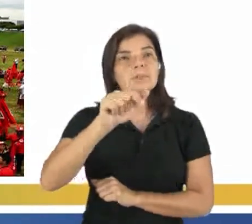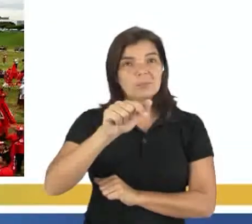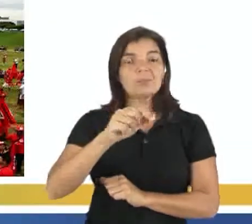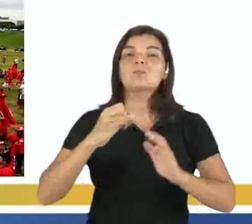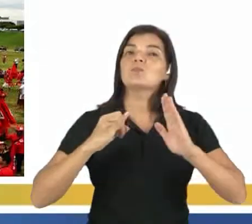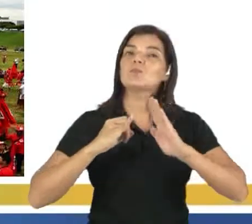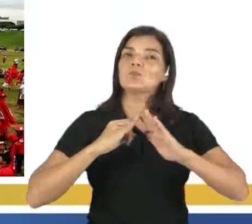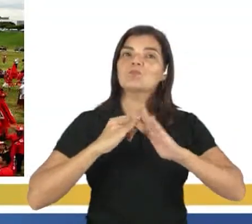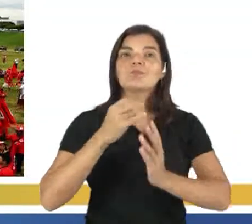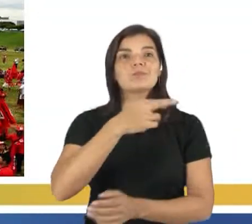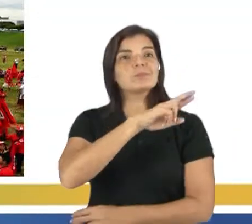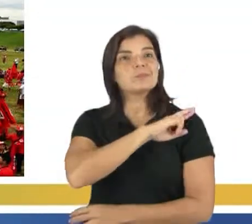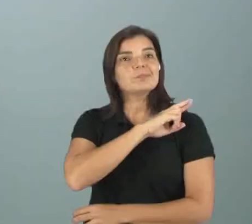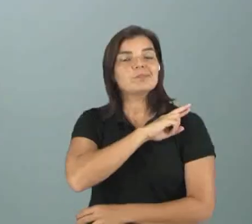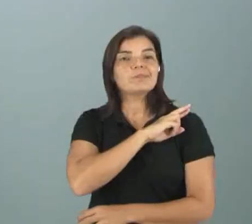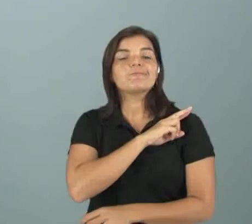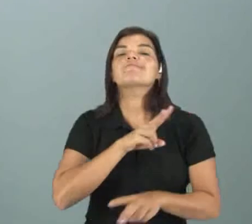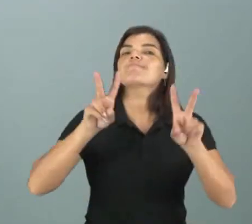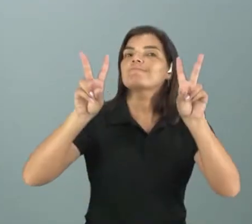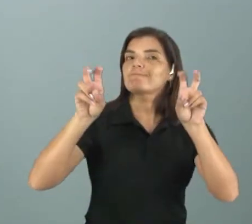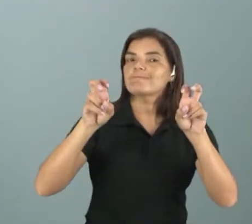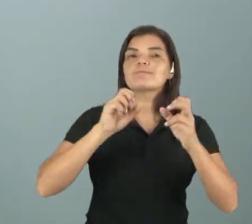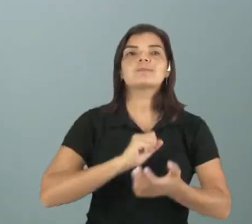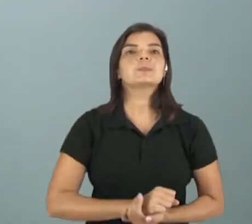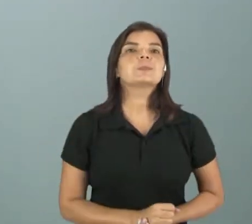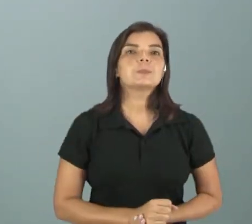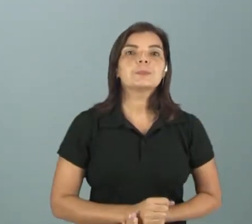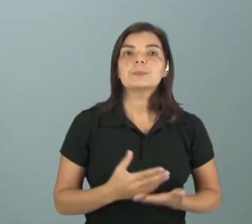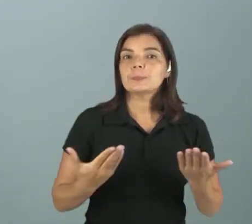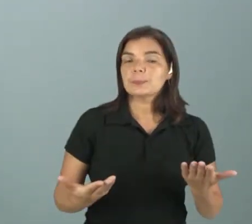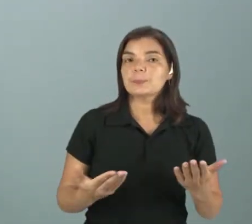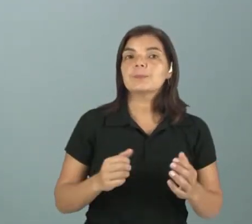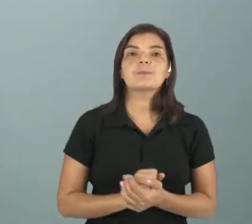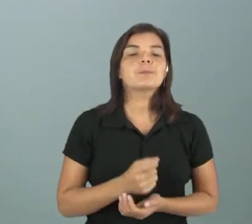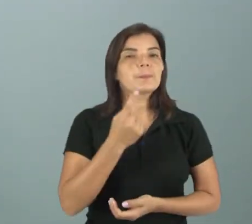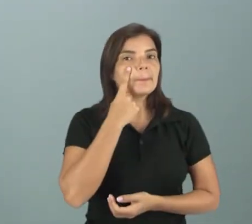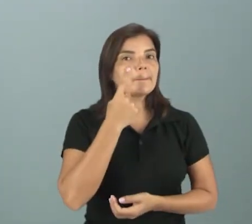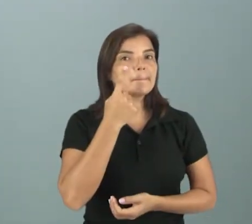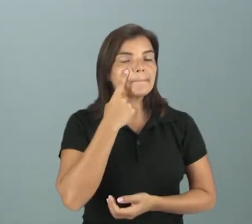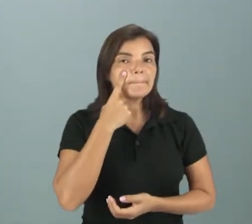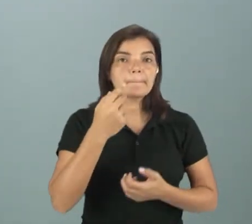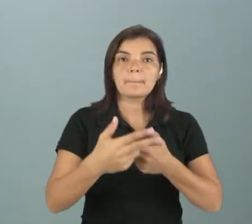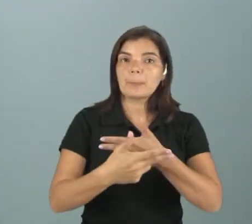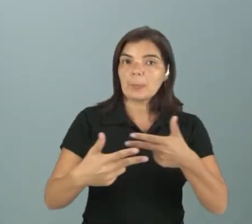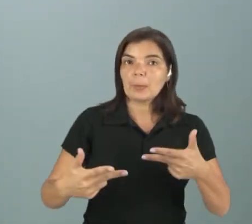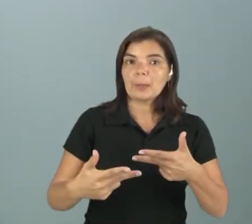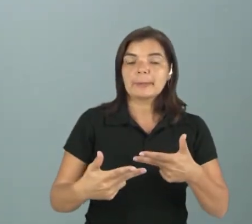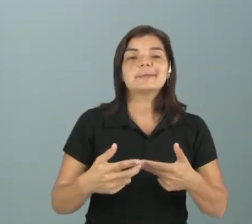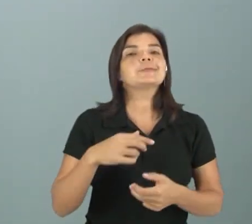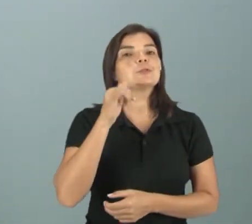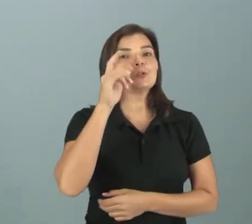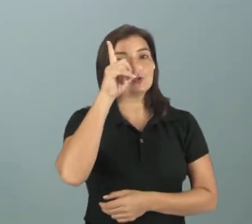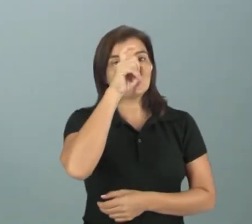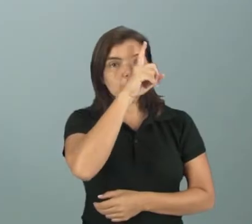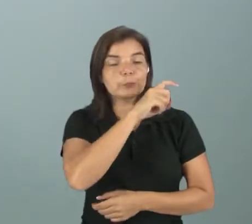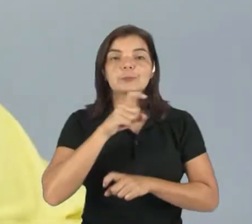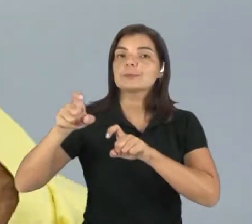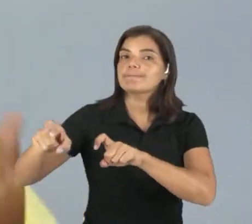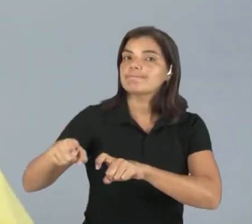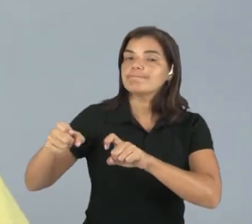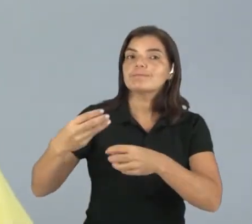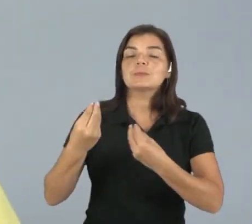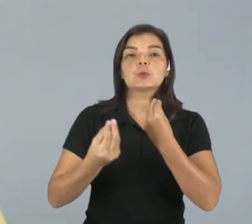federal responsável por tratar do assunto. Então, até aqui a gente viu as condições precárias que há no campo e